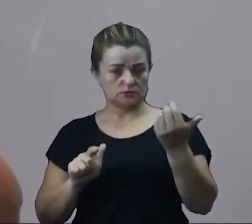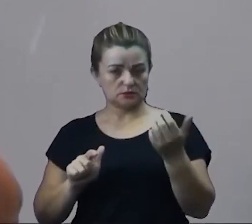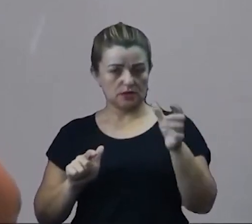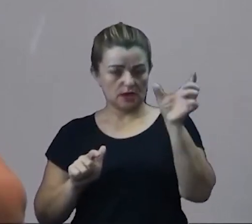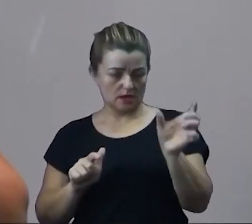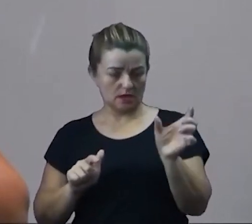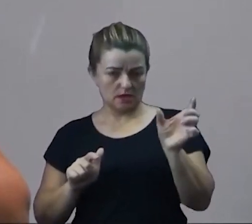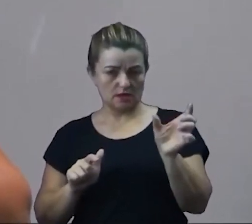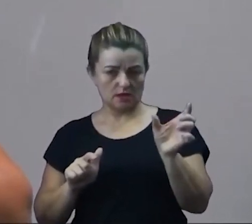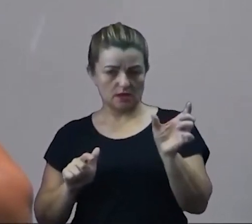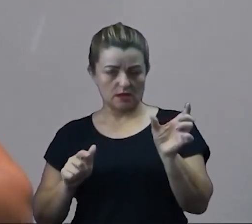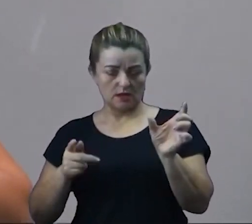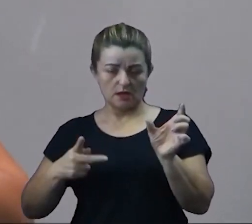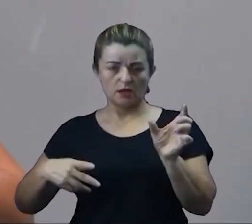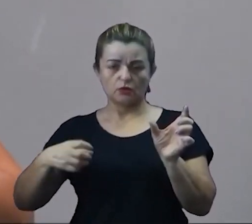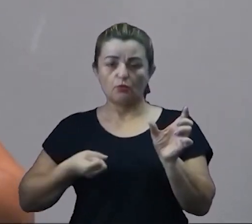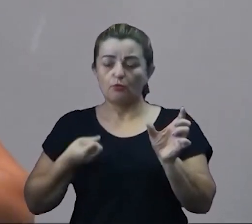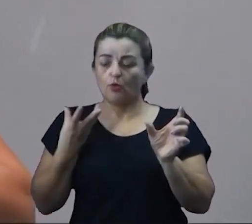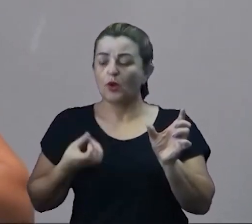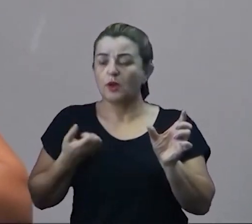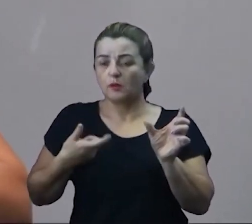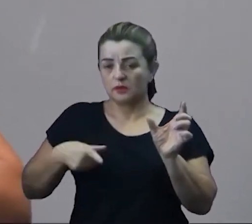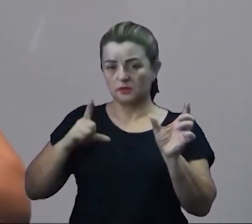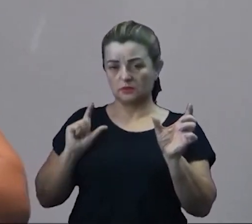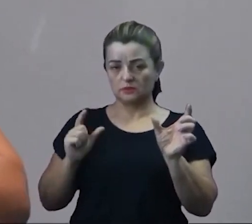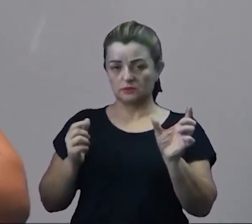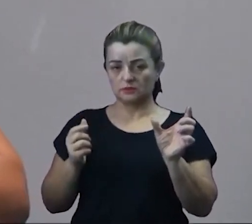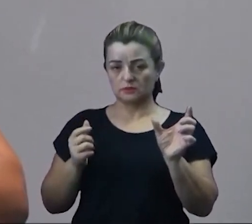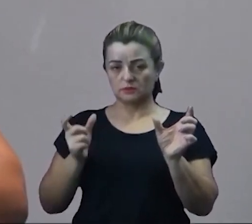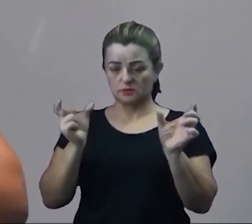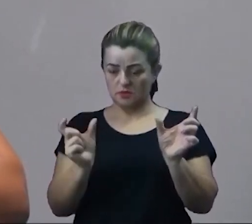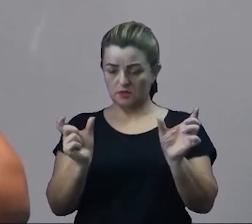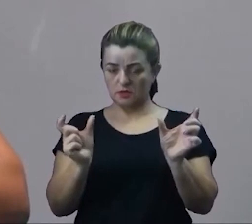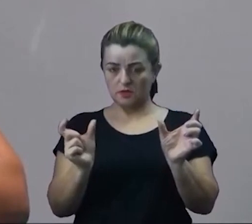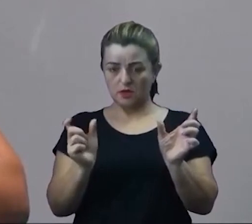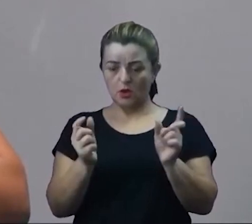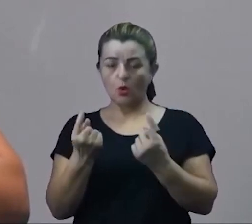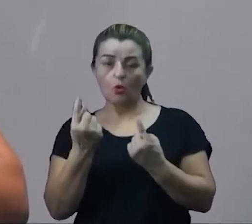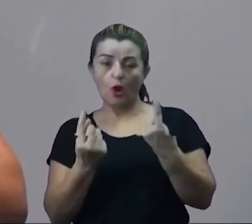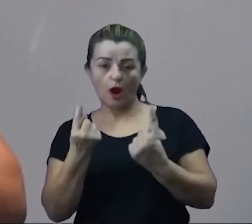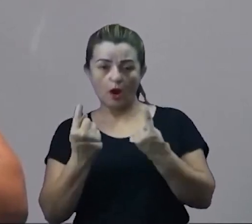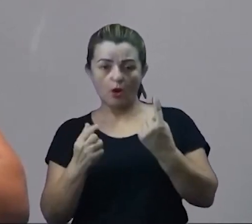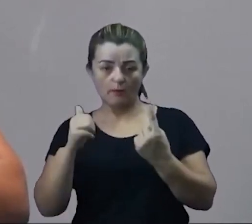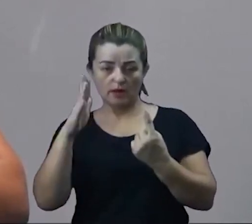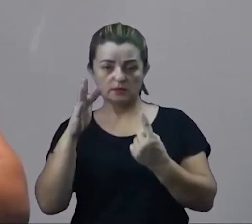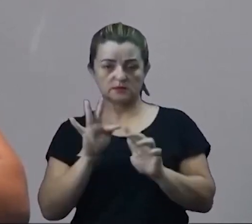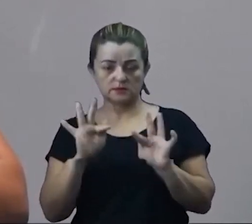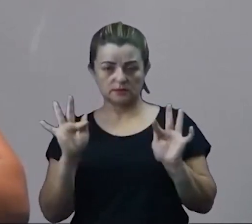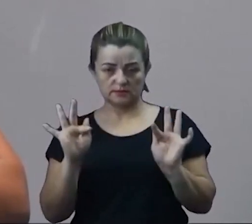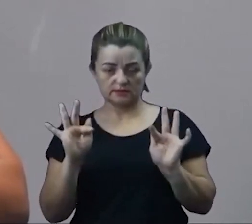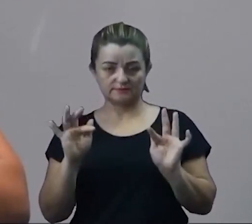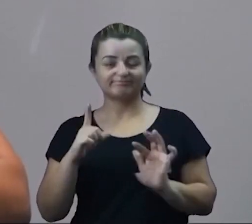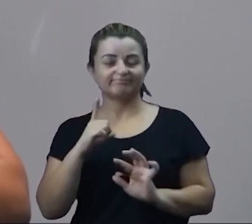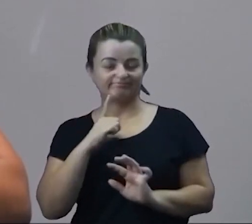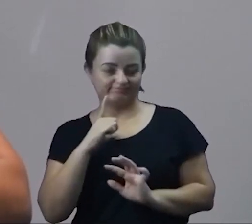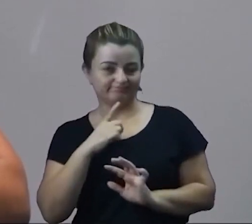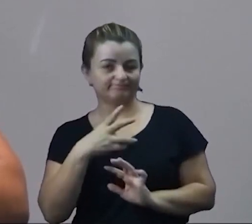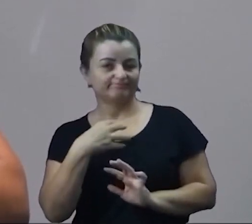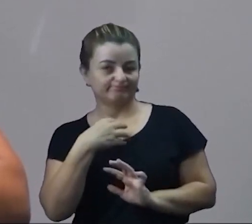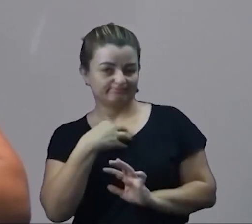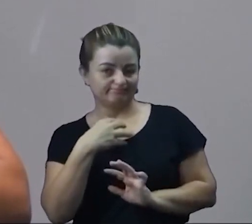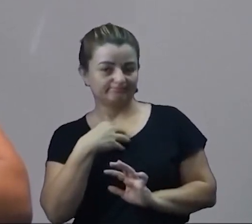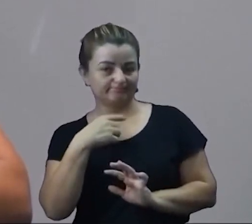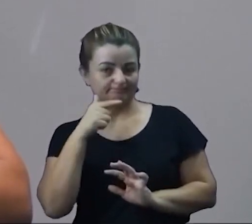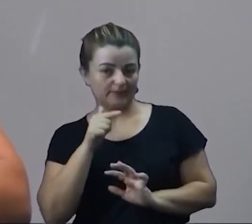a linguagem do poema anterior, do Gregório de Matos, ela é mais simples do que aquela? Ela é. Então tem sim uma